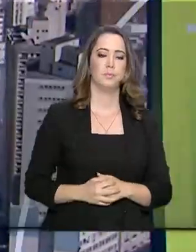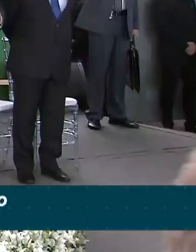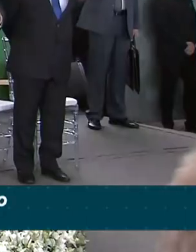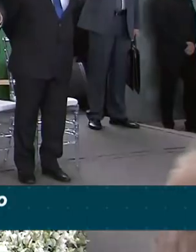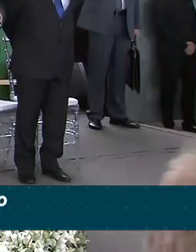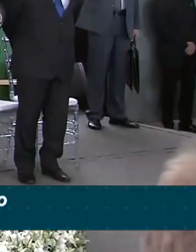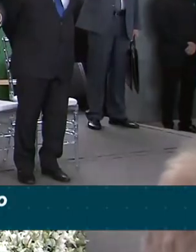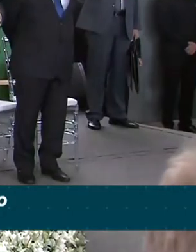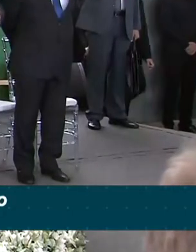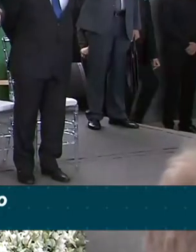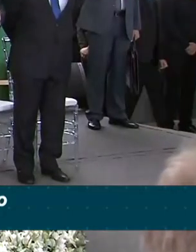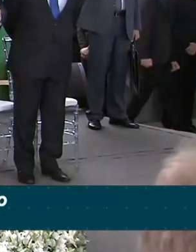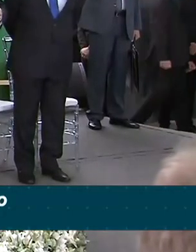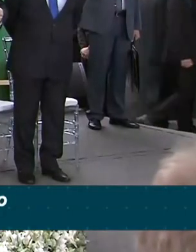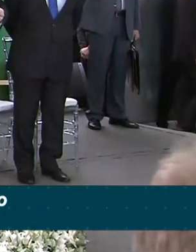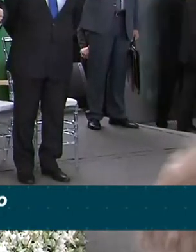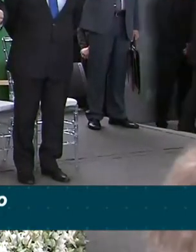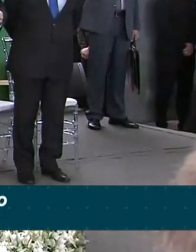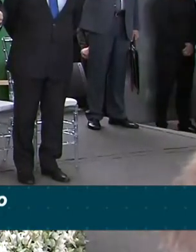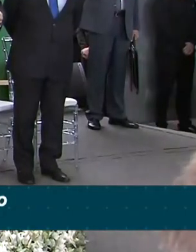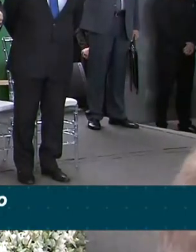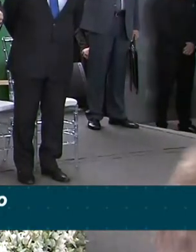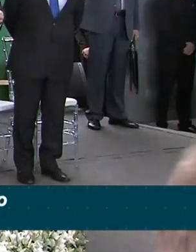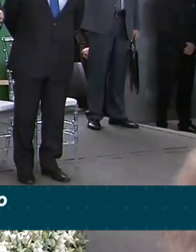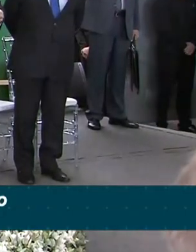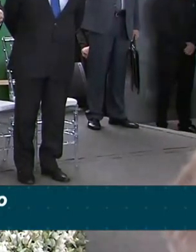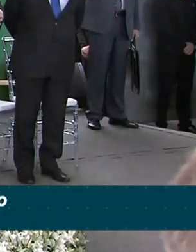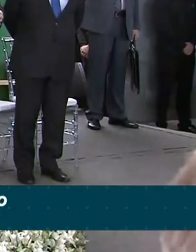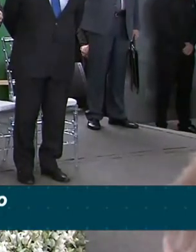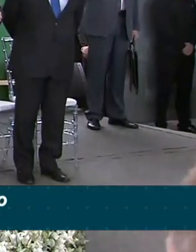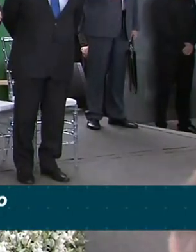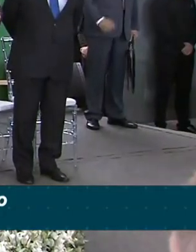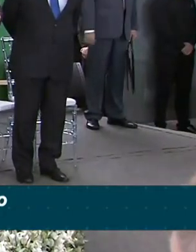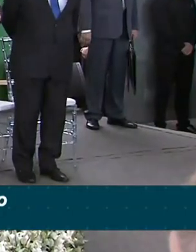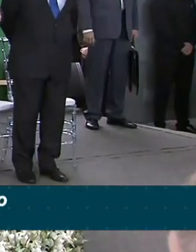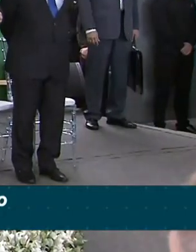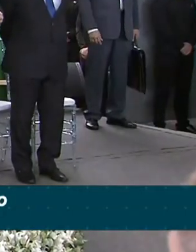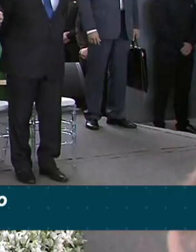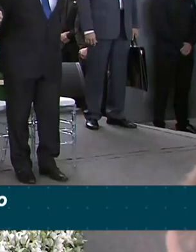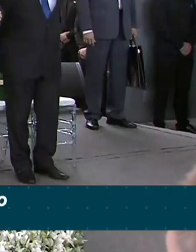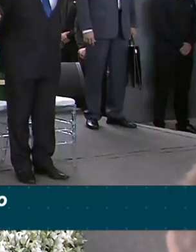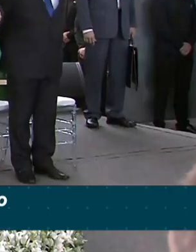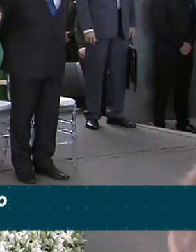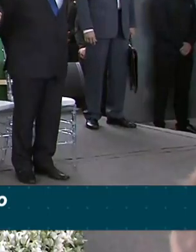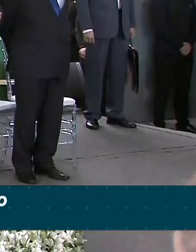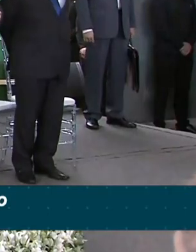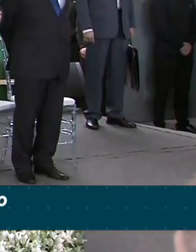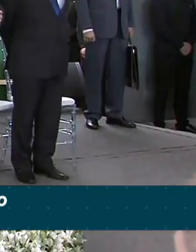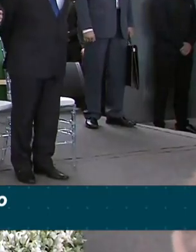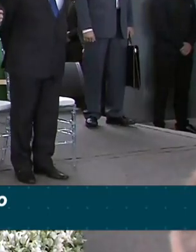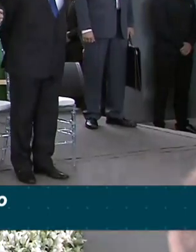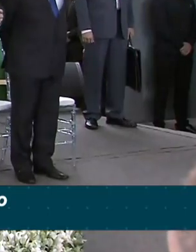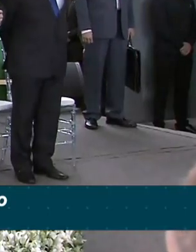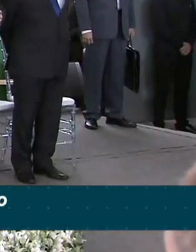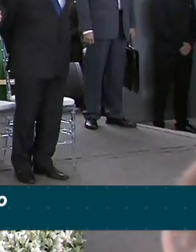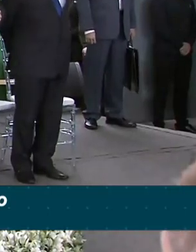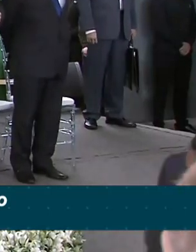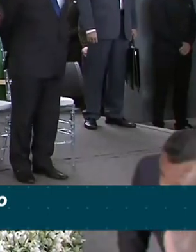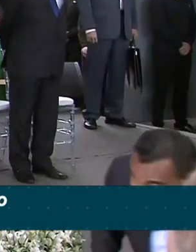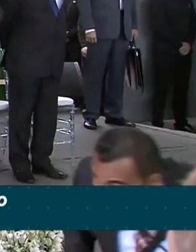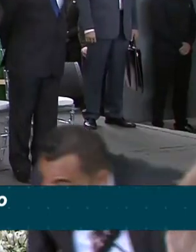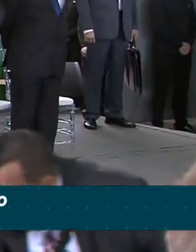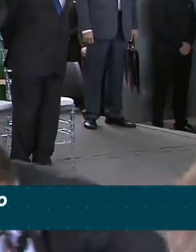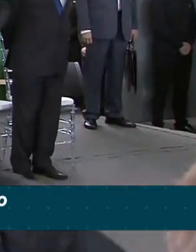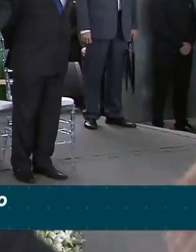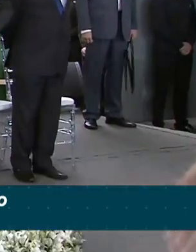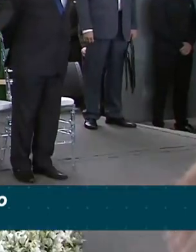acompanhar. Excelentíssimo senhor presidente do Brasil, senhor Jair Messias Bolsonaro, ministro,